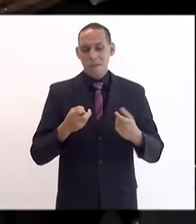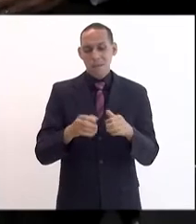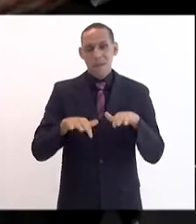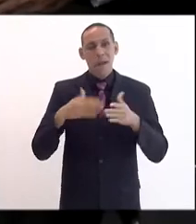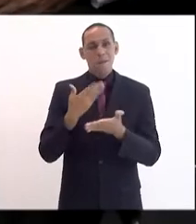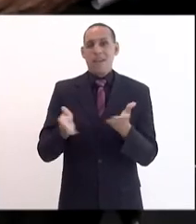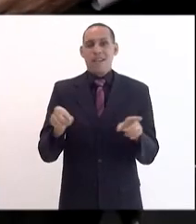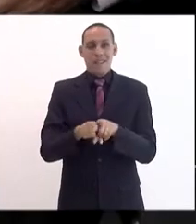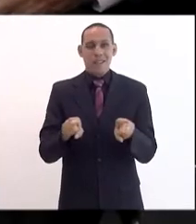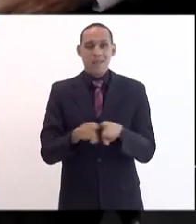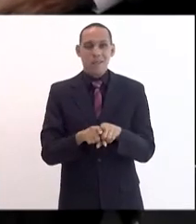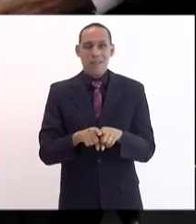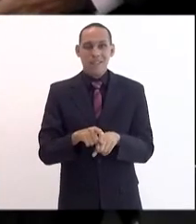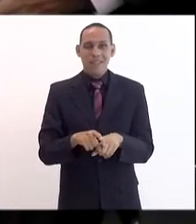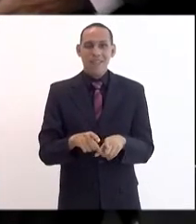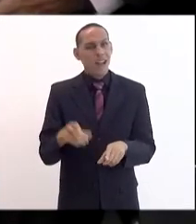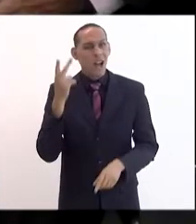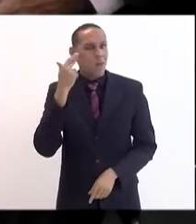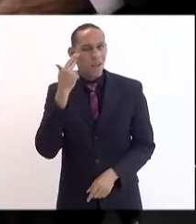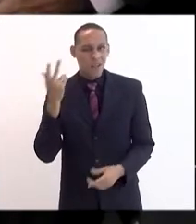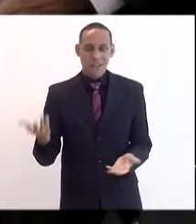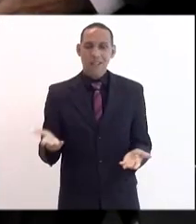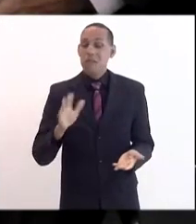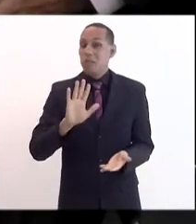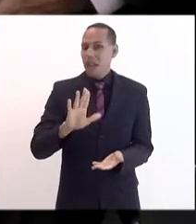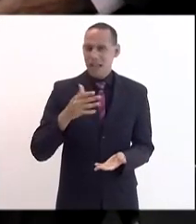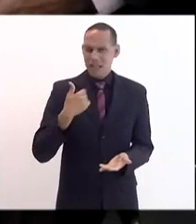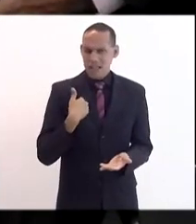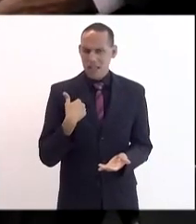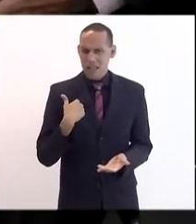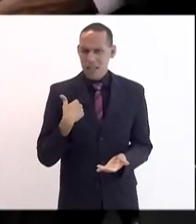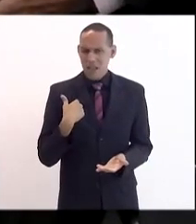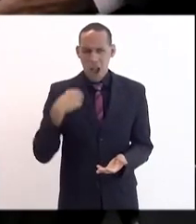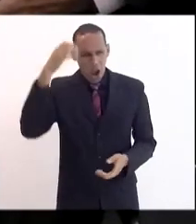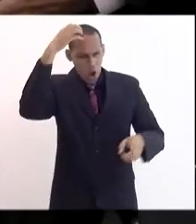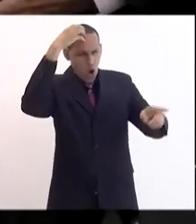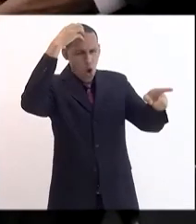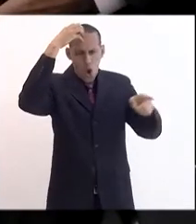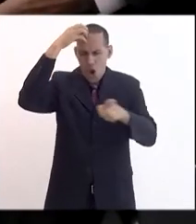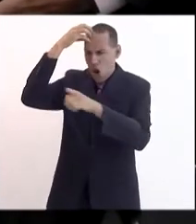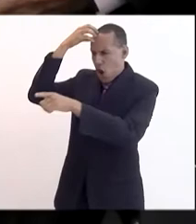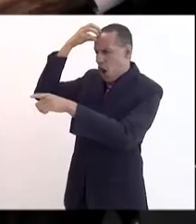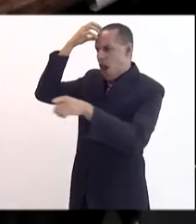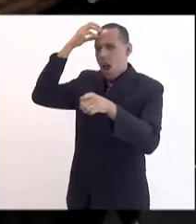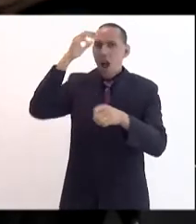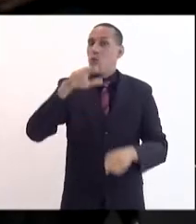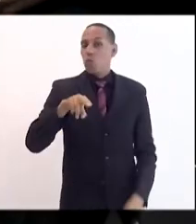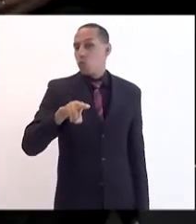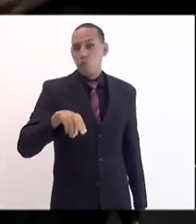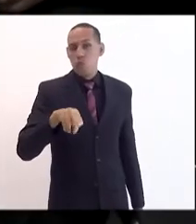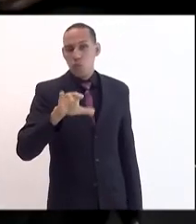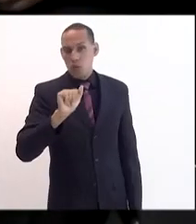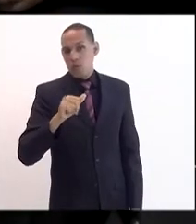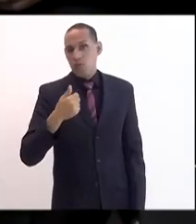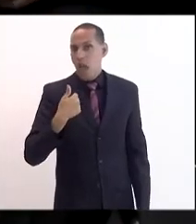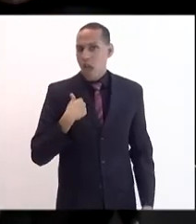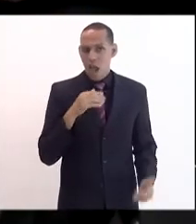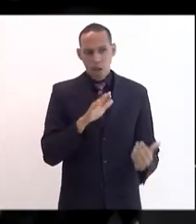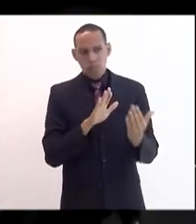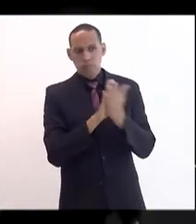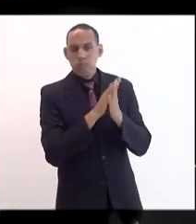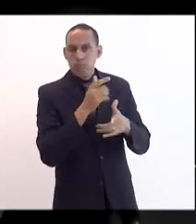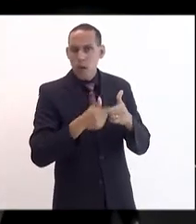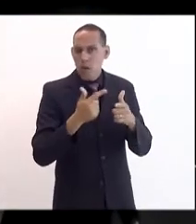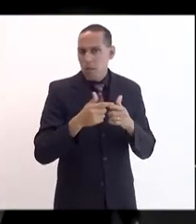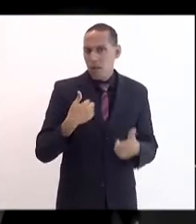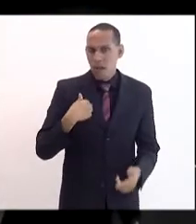faz parte do jogo, mas eu nunca arrumo culpado para os meus problemas. Eu encaro os meus problemas. Eu